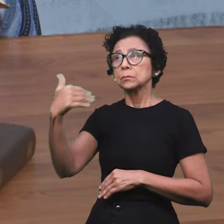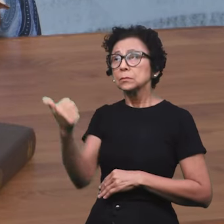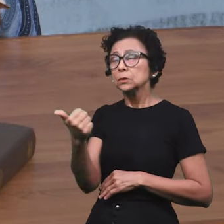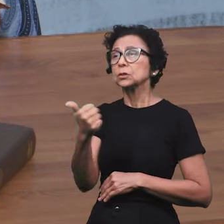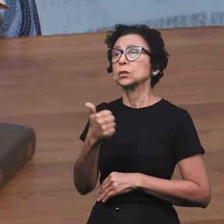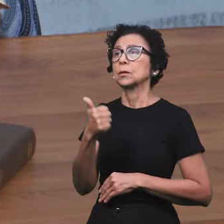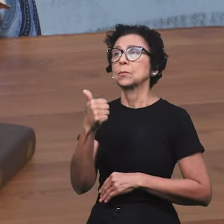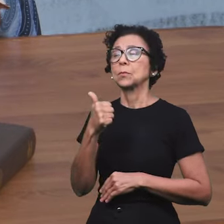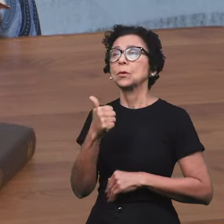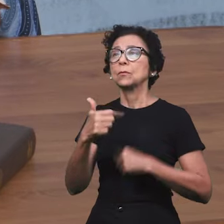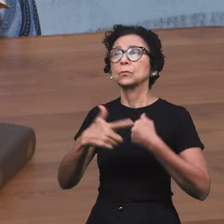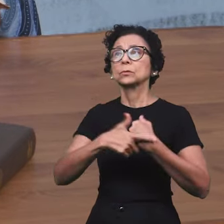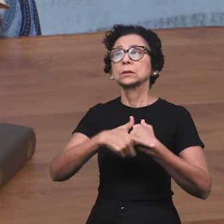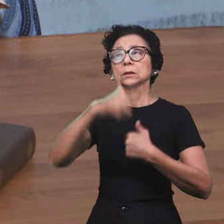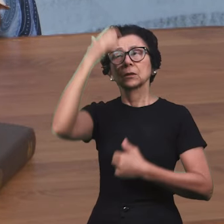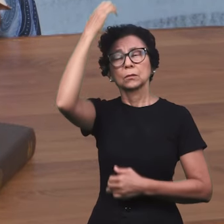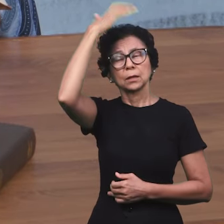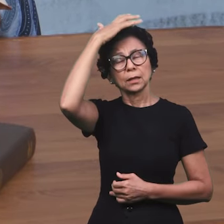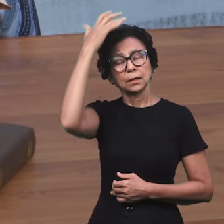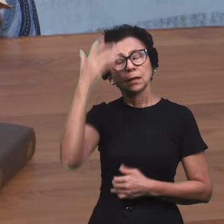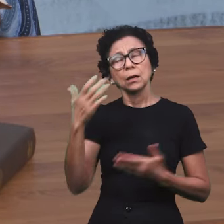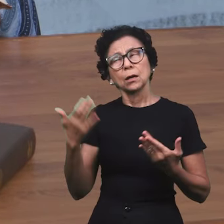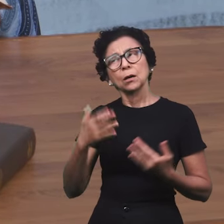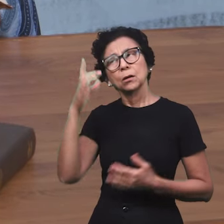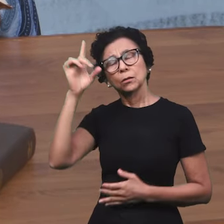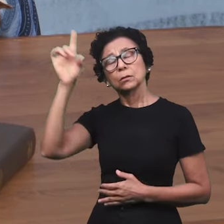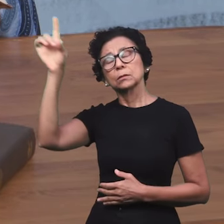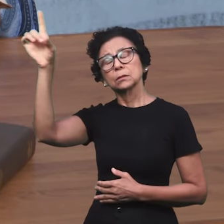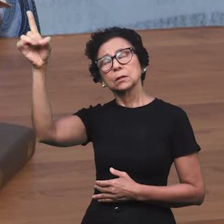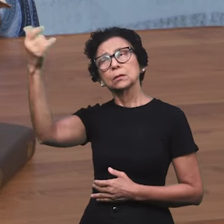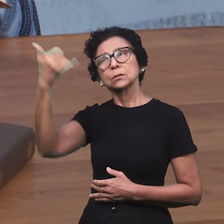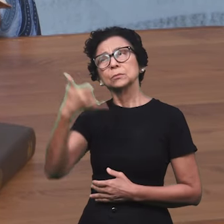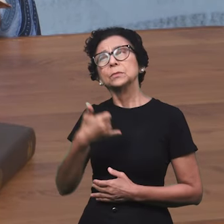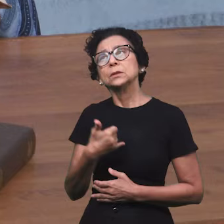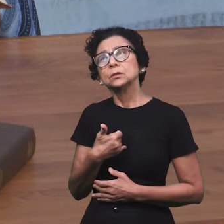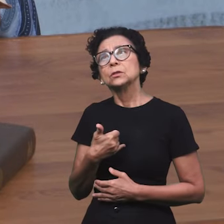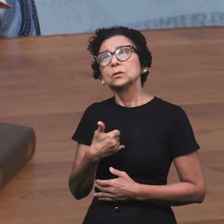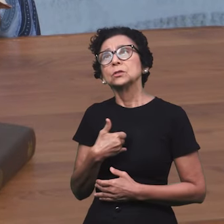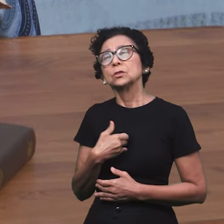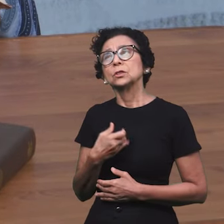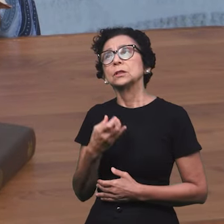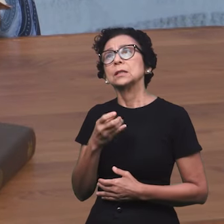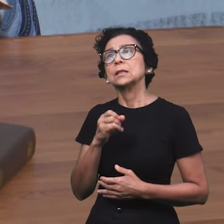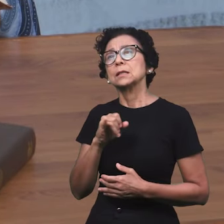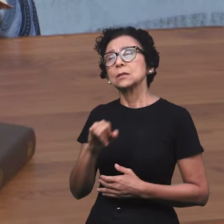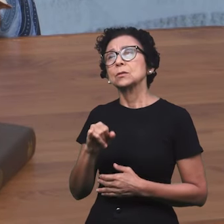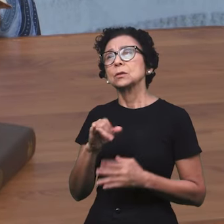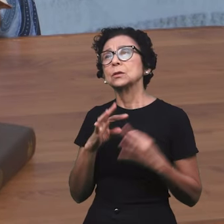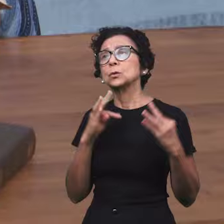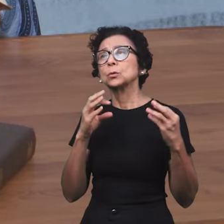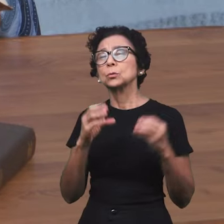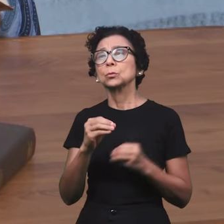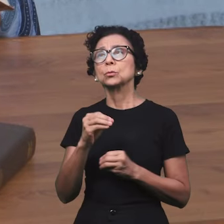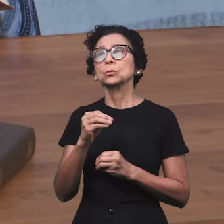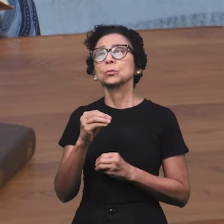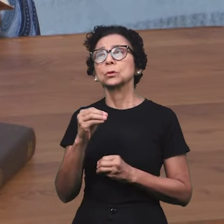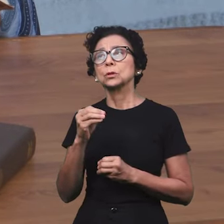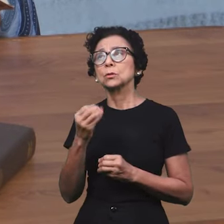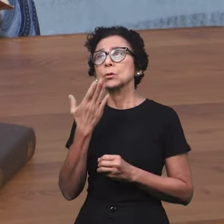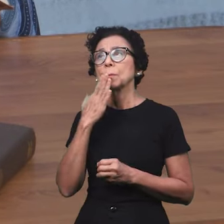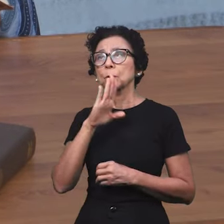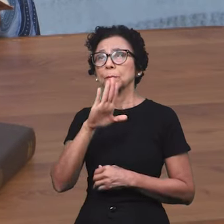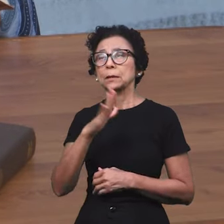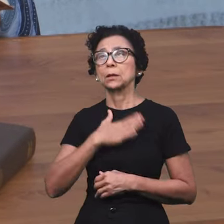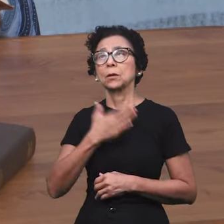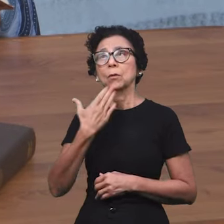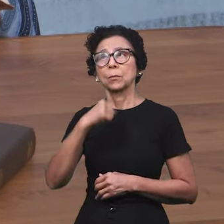Agora, pois, ó Senhor Deus, confirme-se a sua palavra dada a meu pai Davi, porque tu me